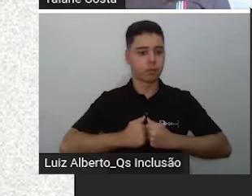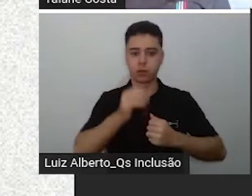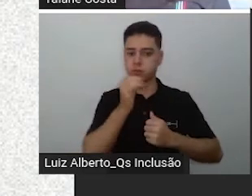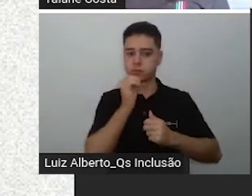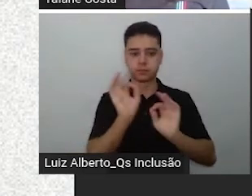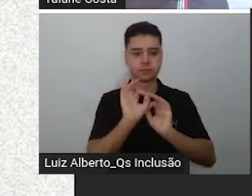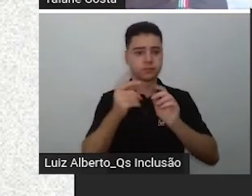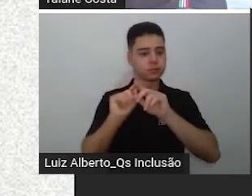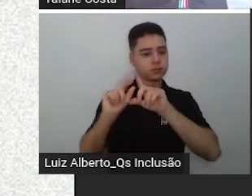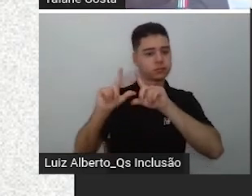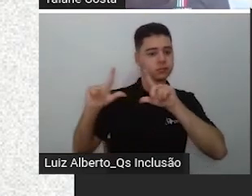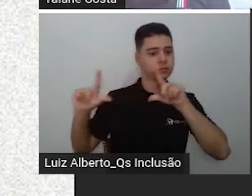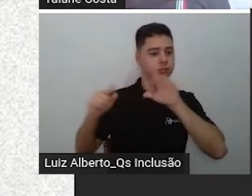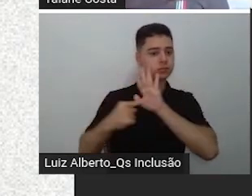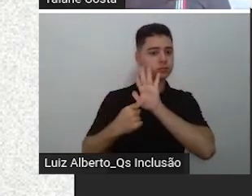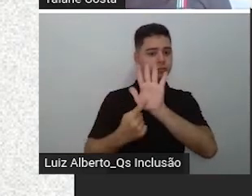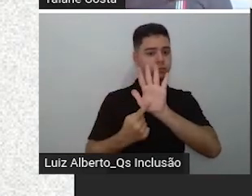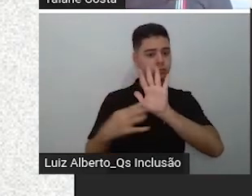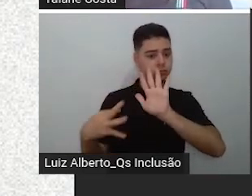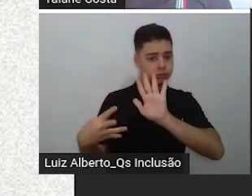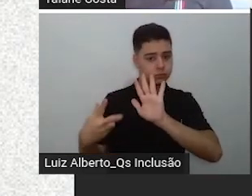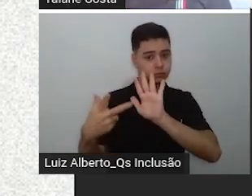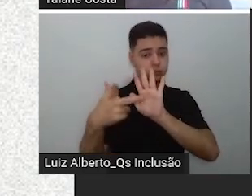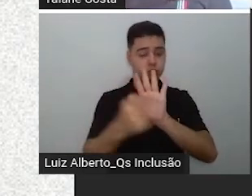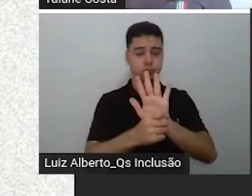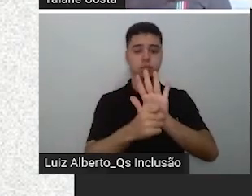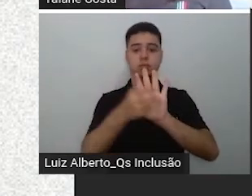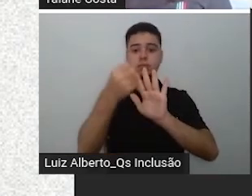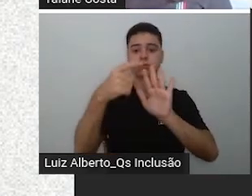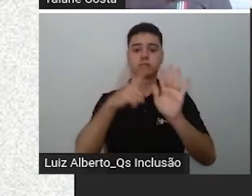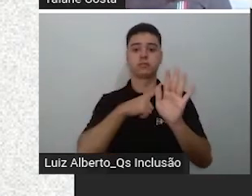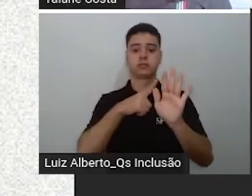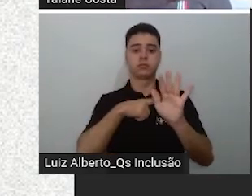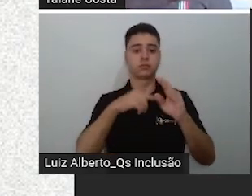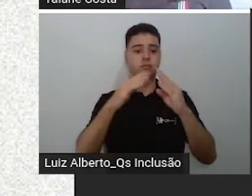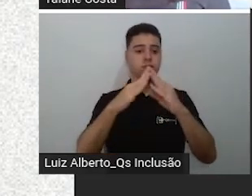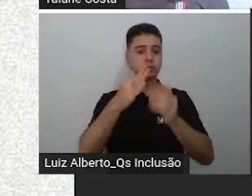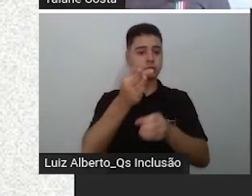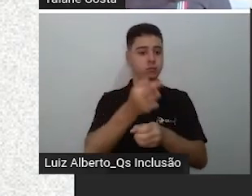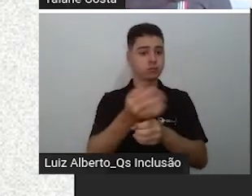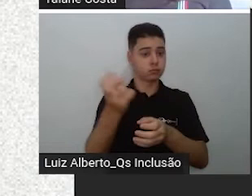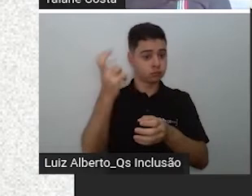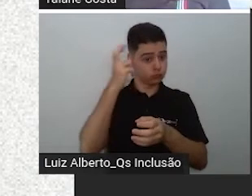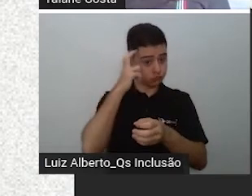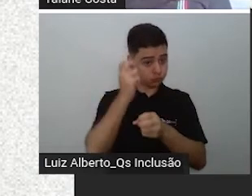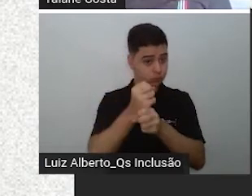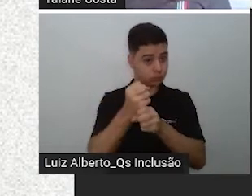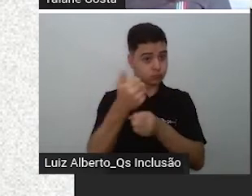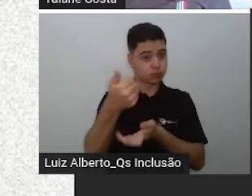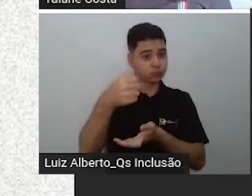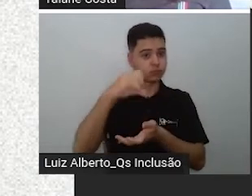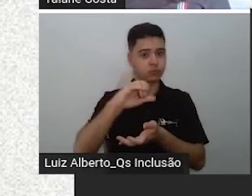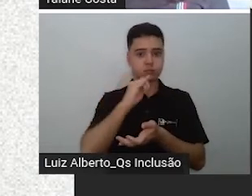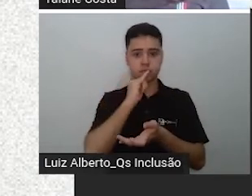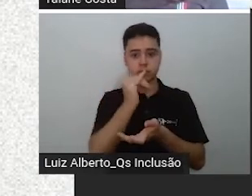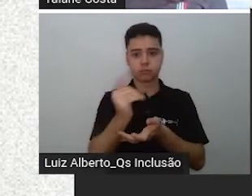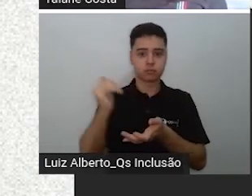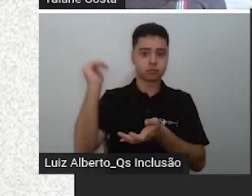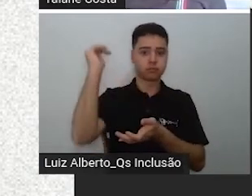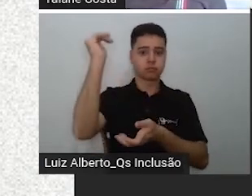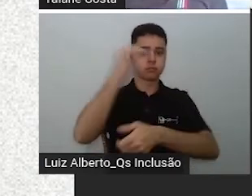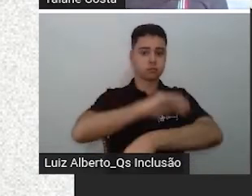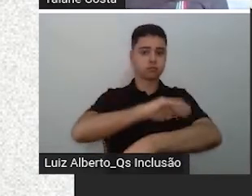tem uma imagem de uma exposição que tivemos na Casa Fiat de Cultura em 2019, Gigantes da